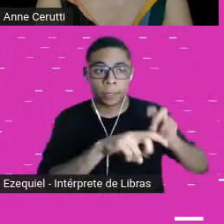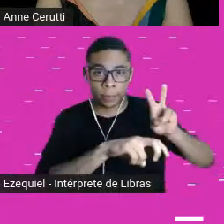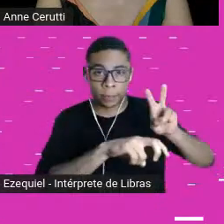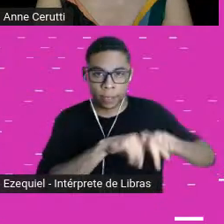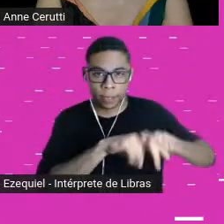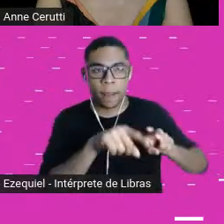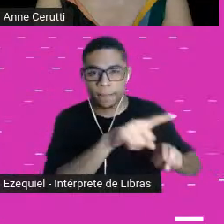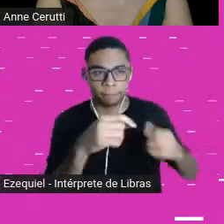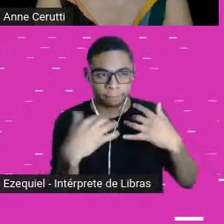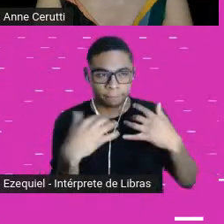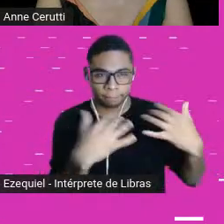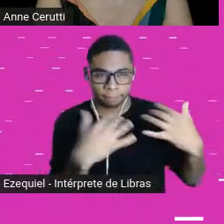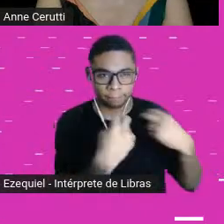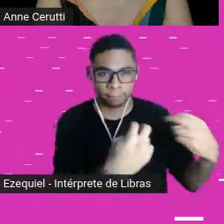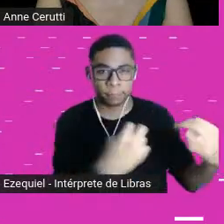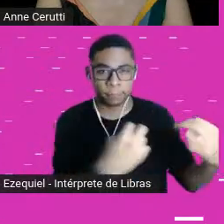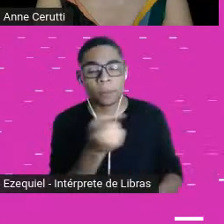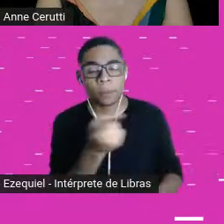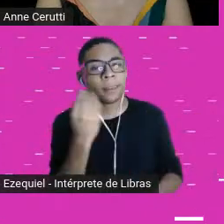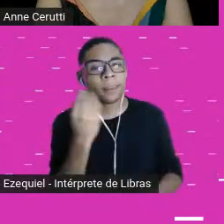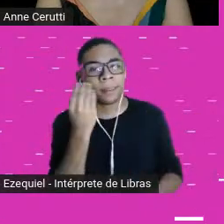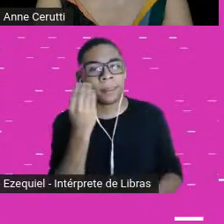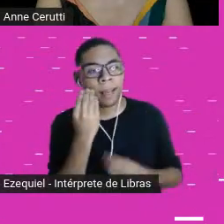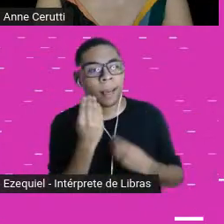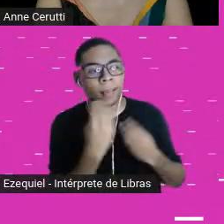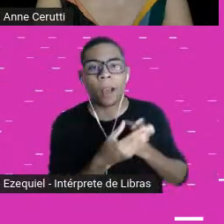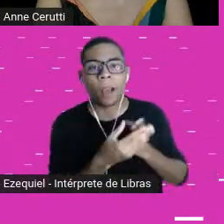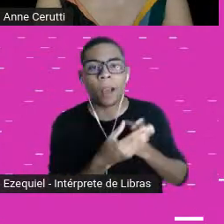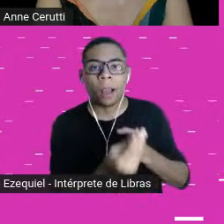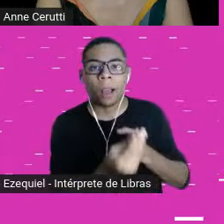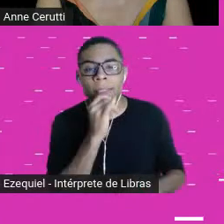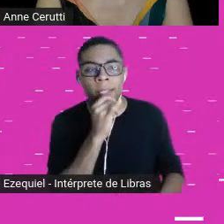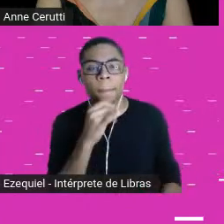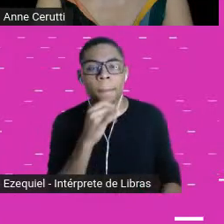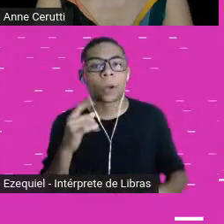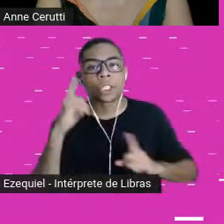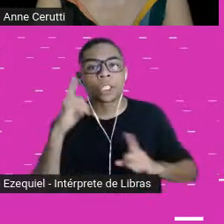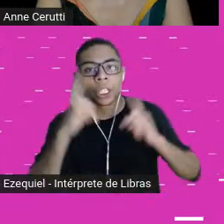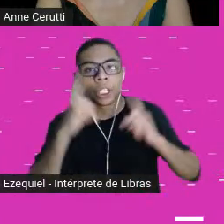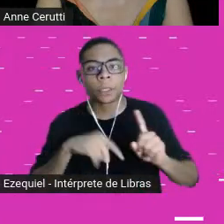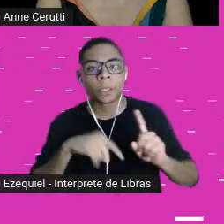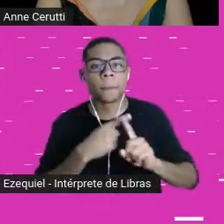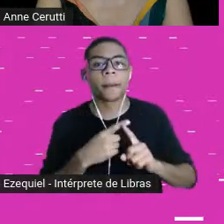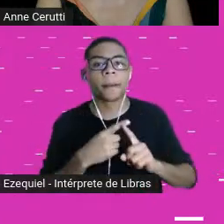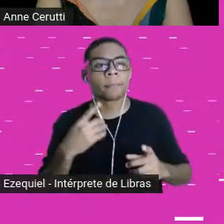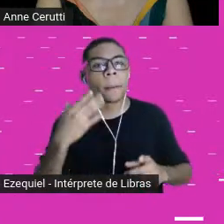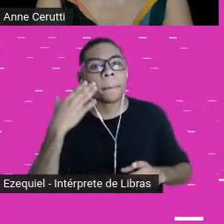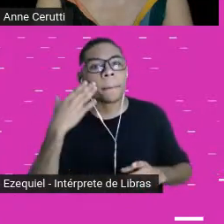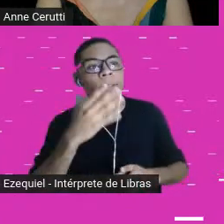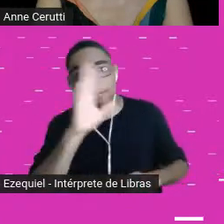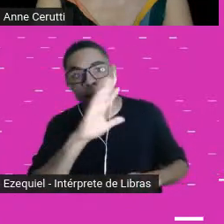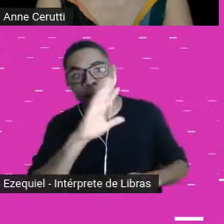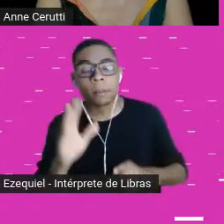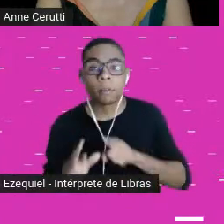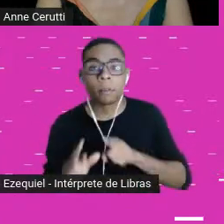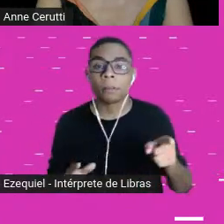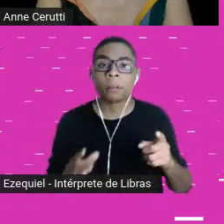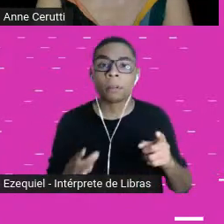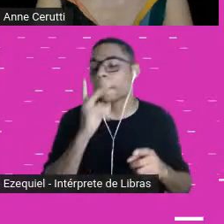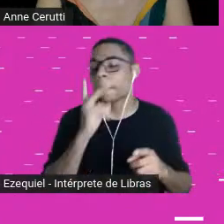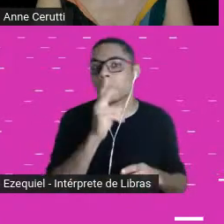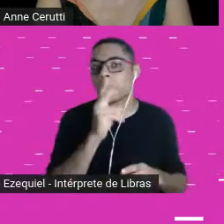com gestos e fonemol, né, e não deixar a atenção cair, porque os textos eram